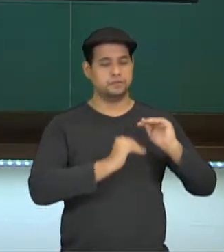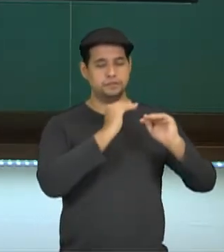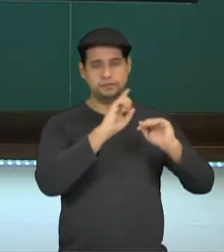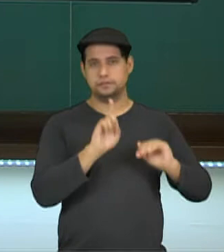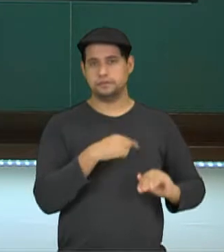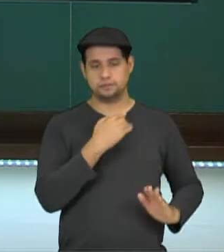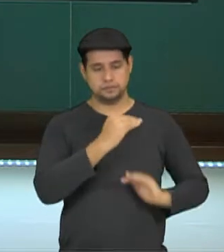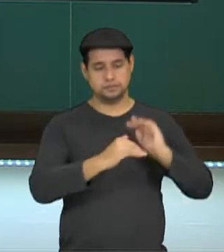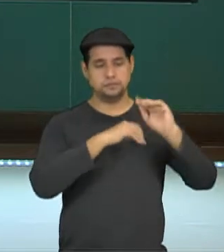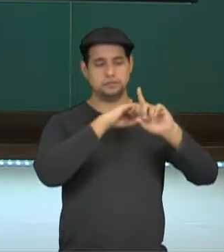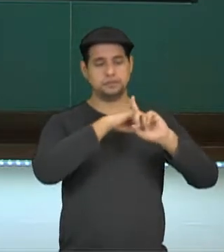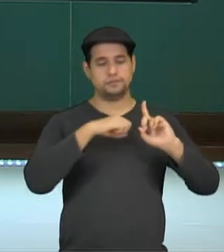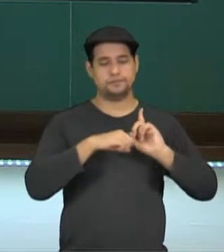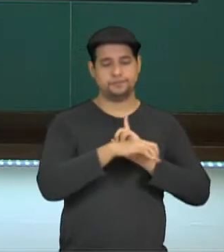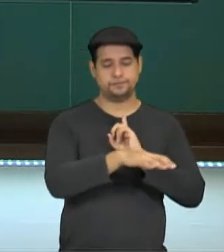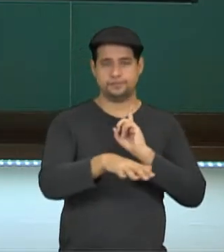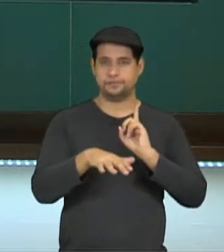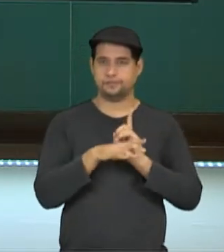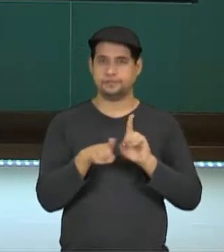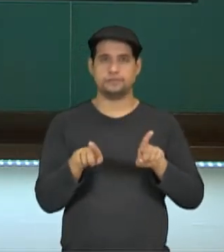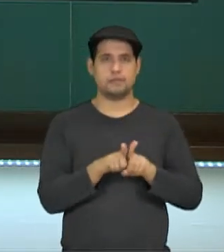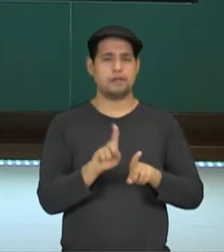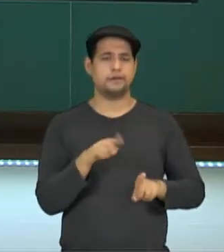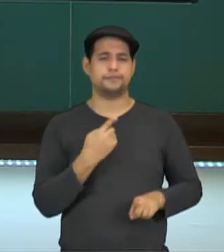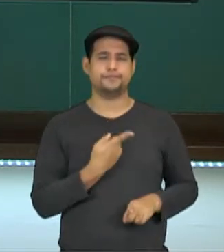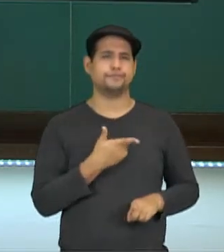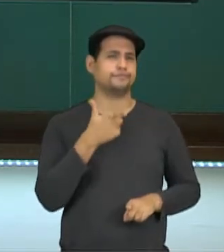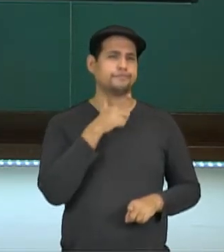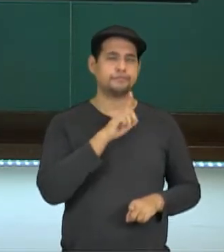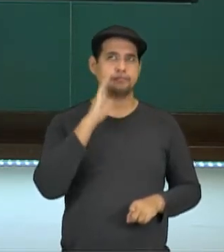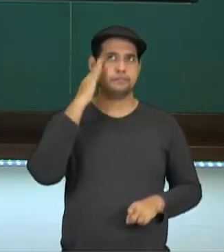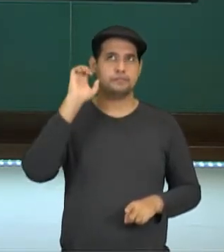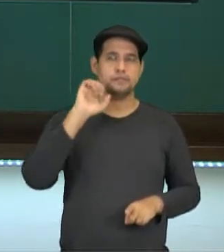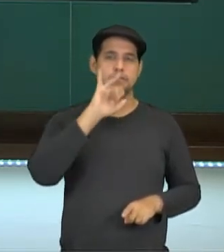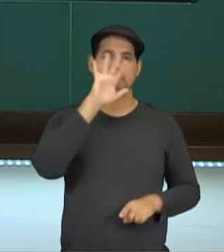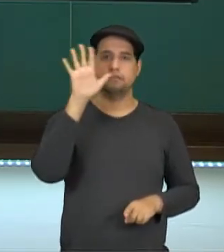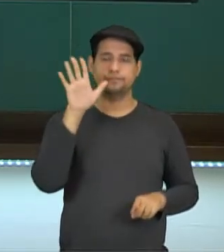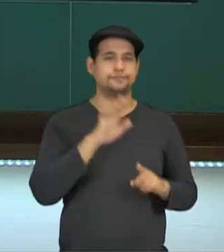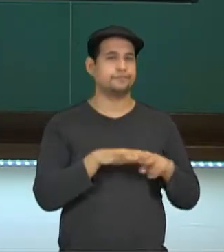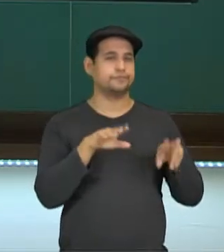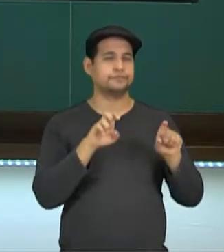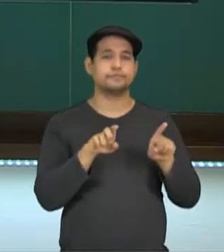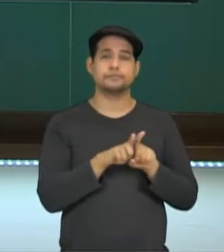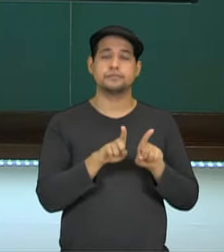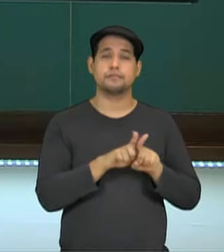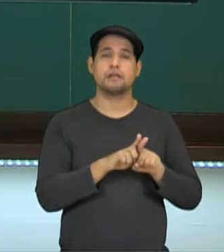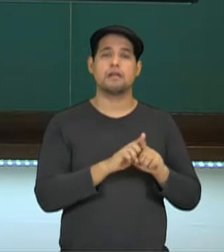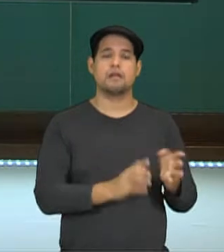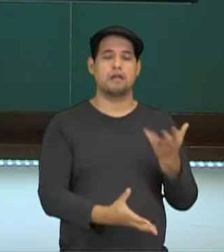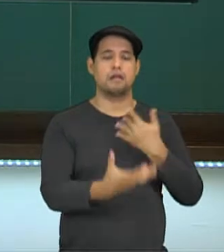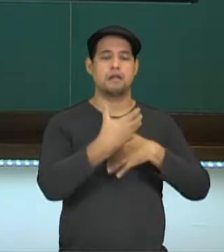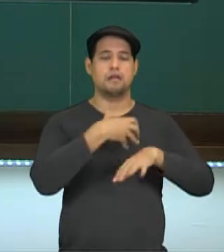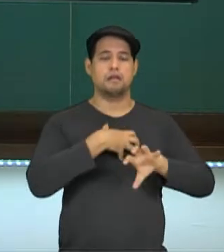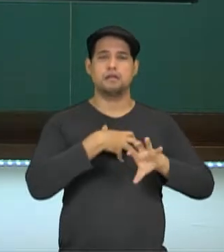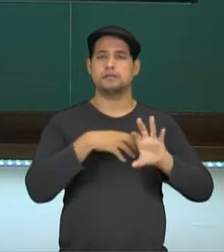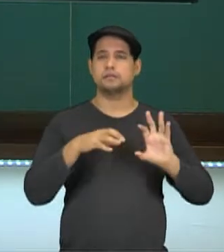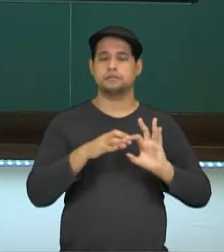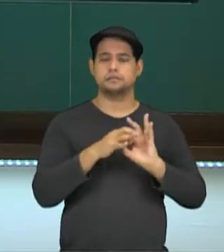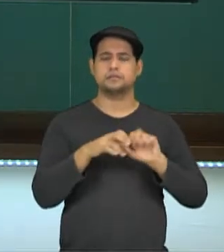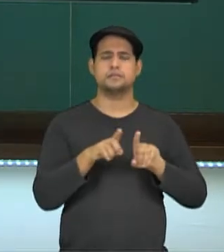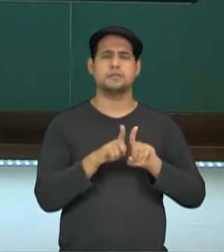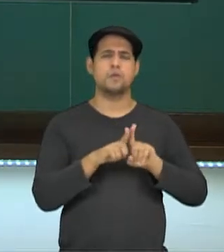nosso desenvolvimento social, né, para que a gente consiga entender essa questão da resiliência.